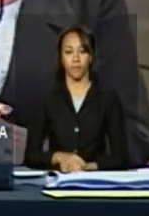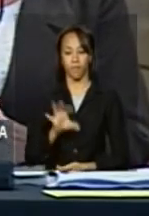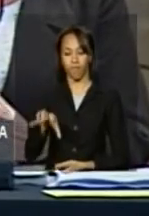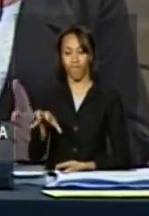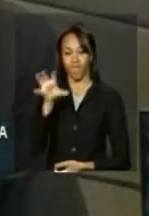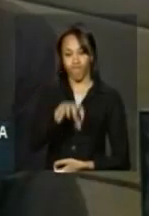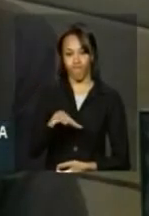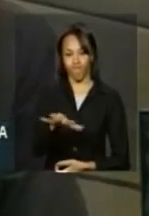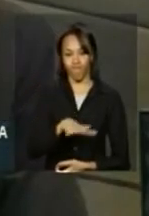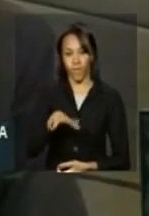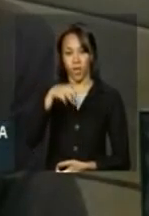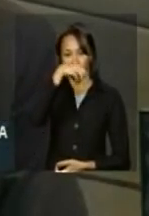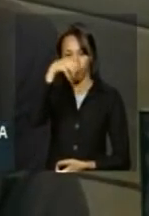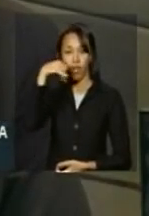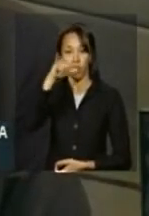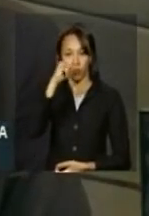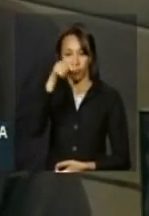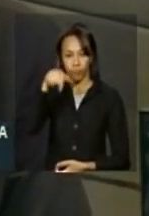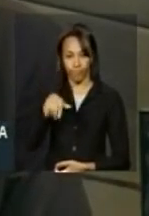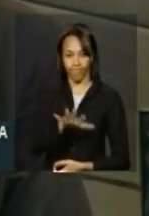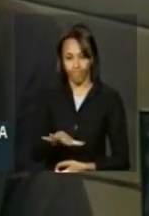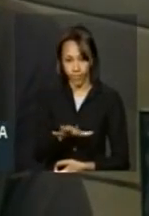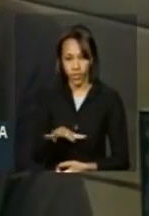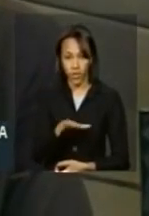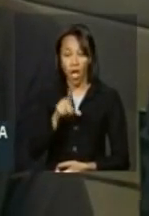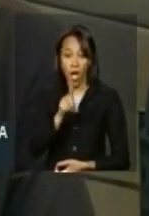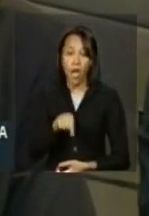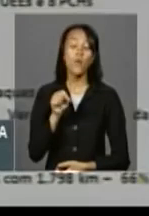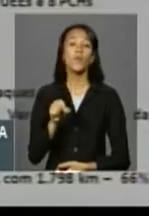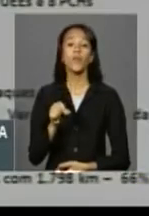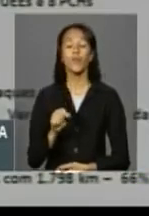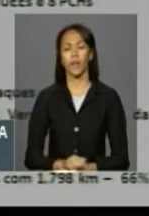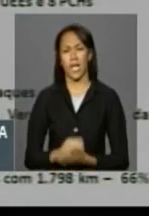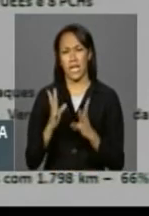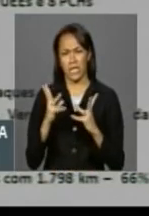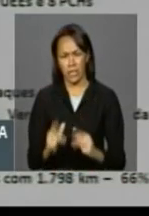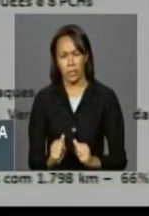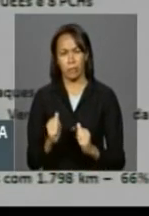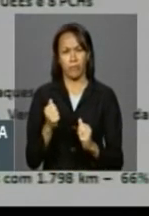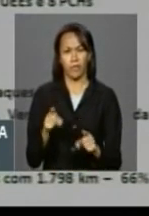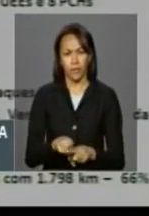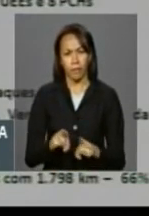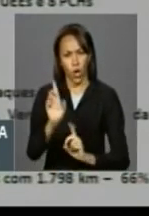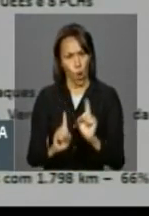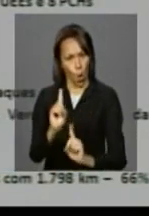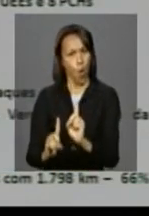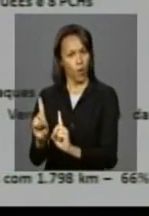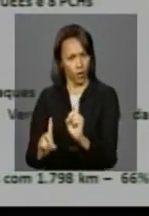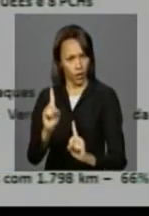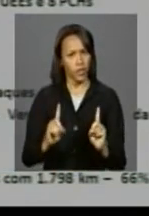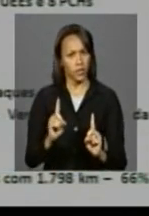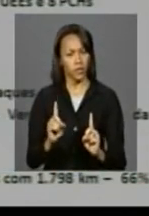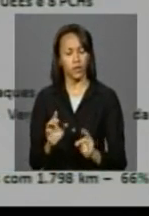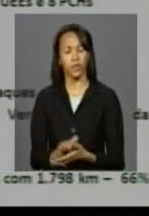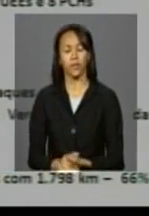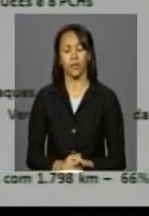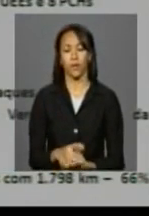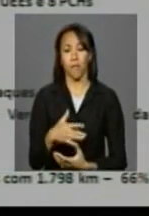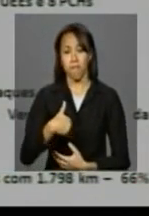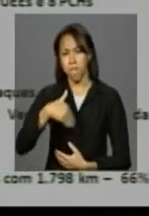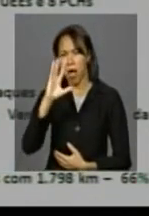o nosso grande objetivo é a expansão da geração por fontes limpas, renováveis e competitivas. Desses mais